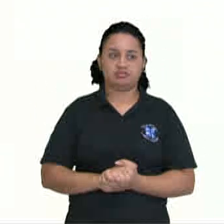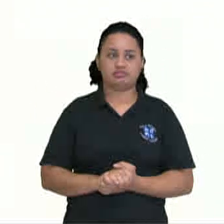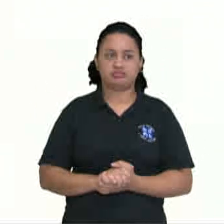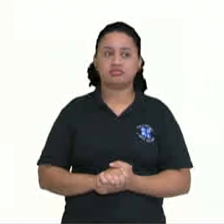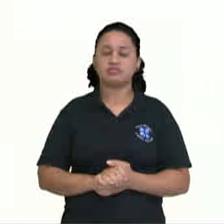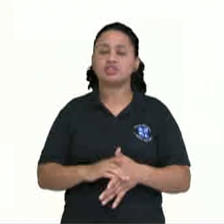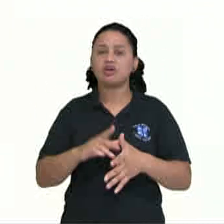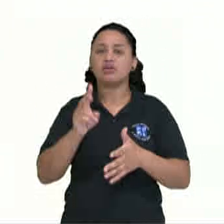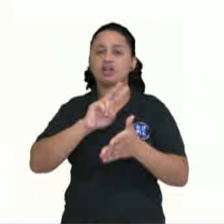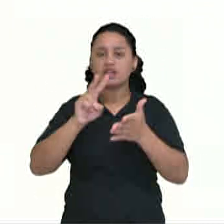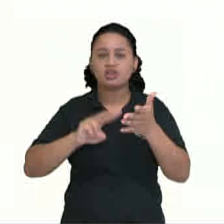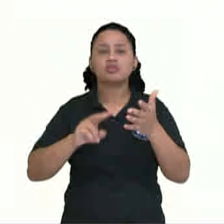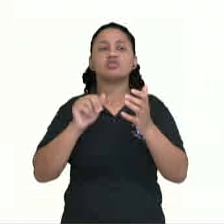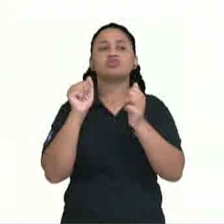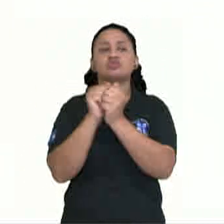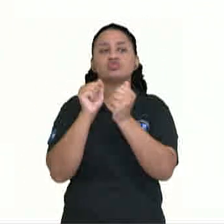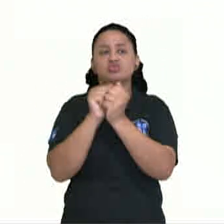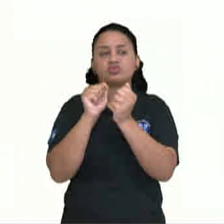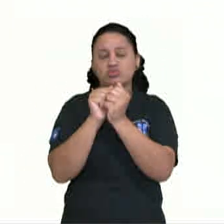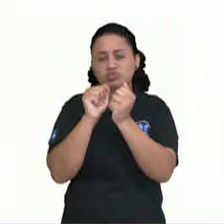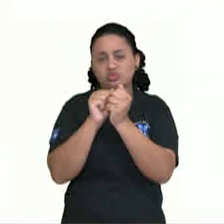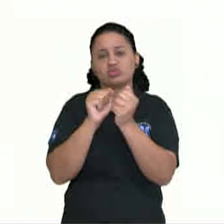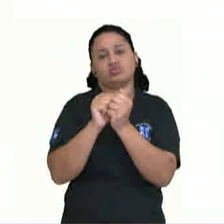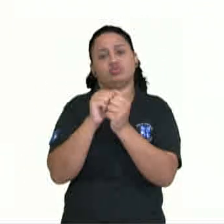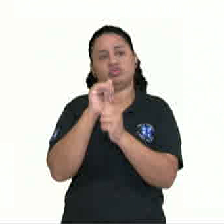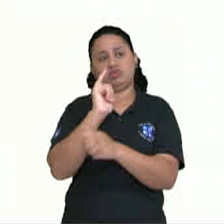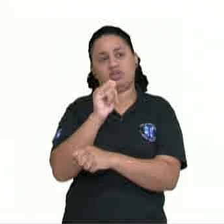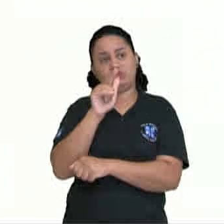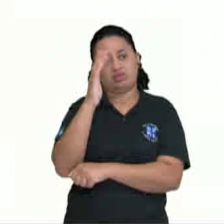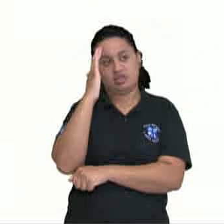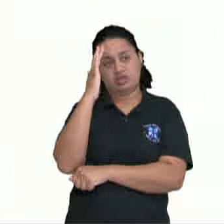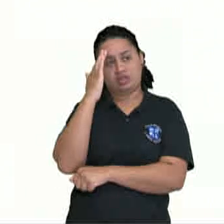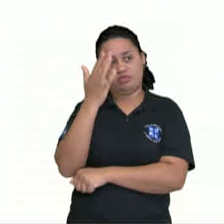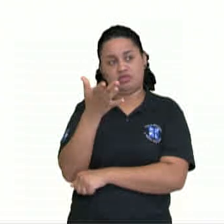do narrador, que sabe do passado e do futuro.